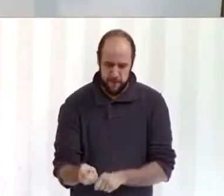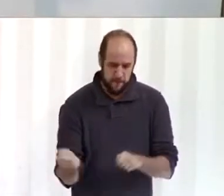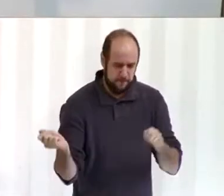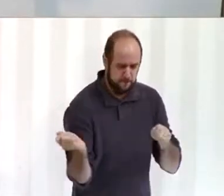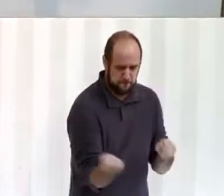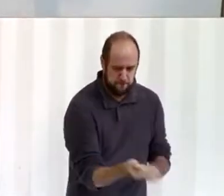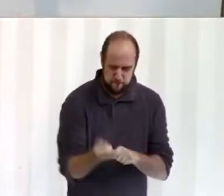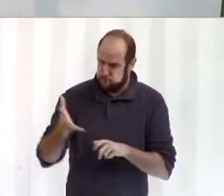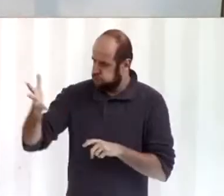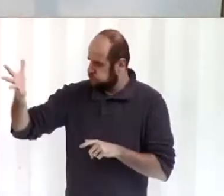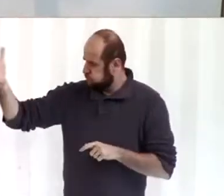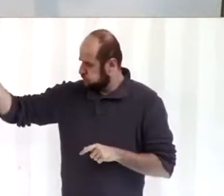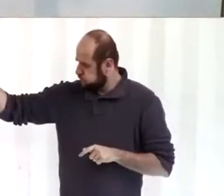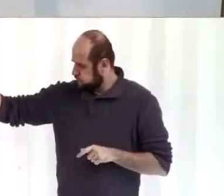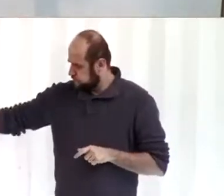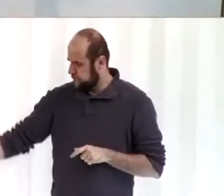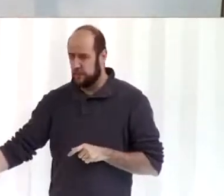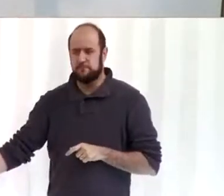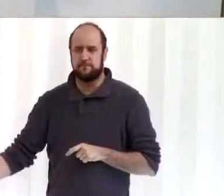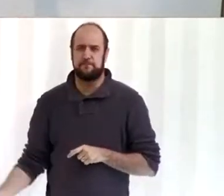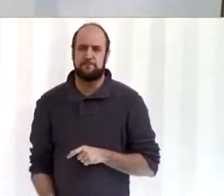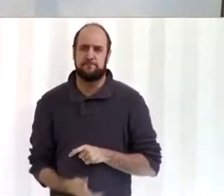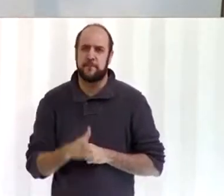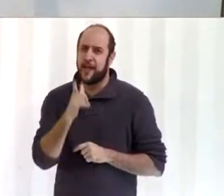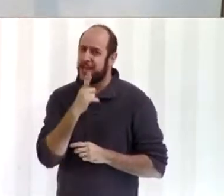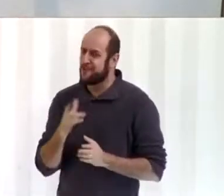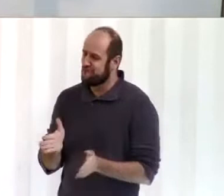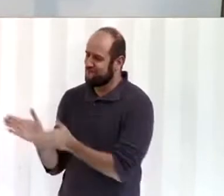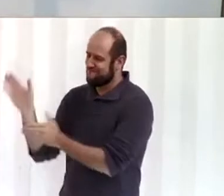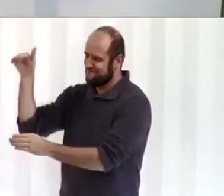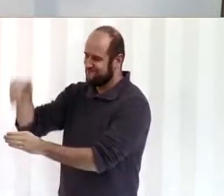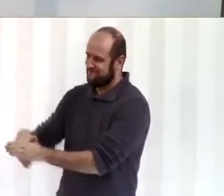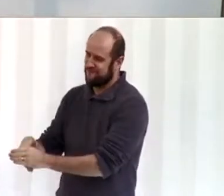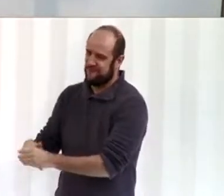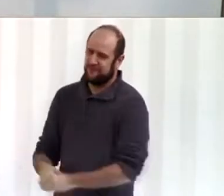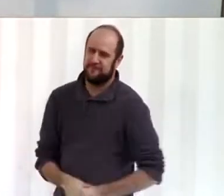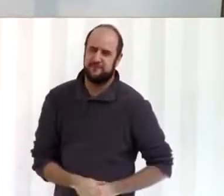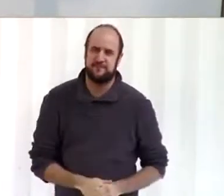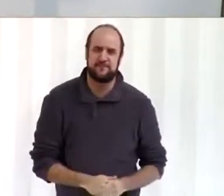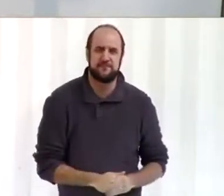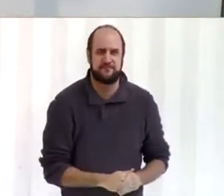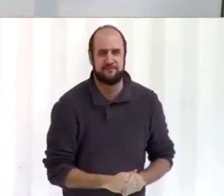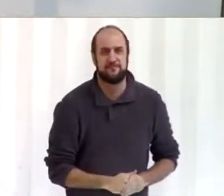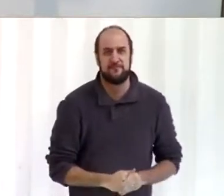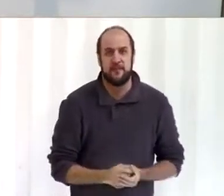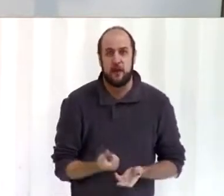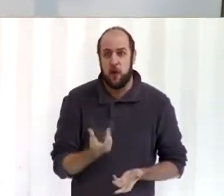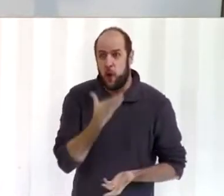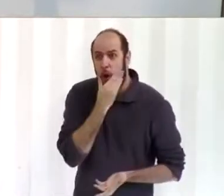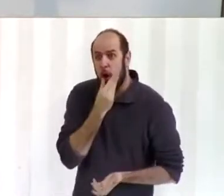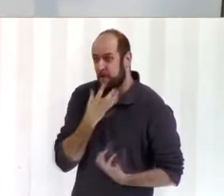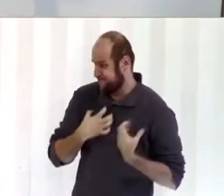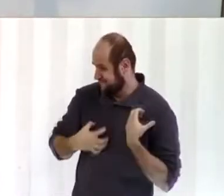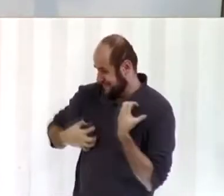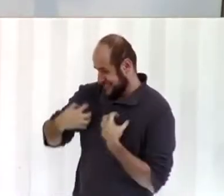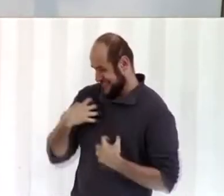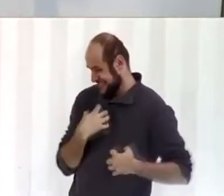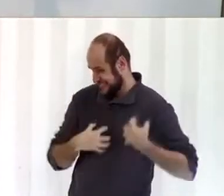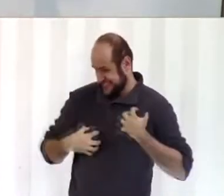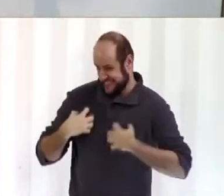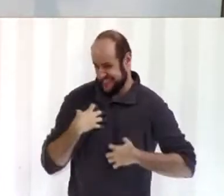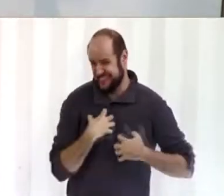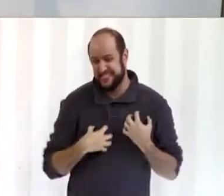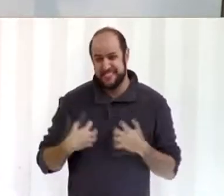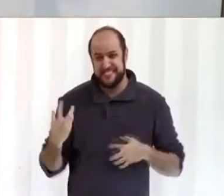e cai no rio, e aí ele fica desesperado, e dá um grito